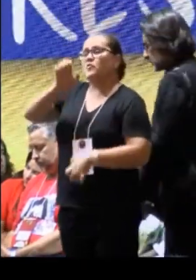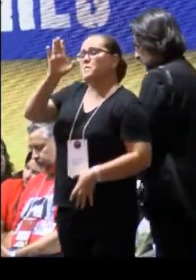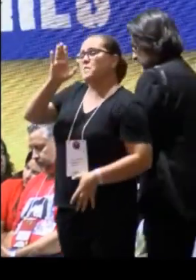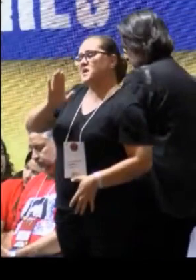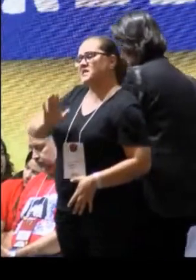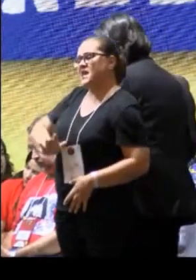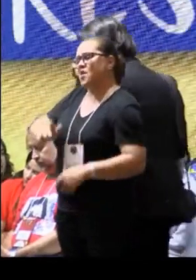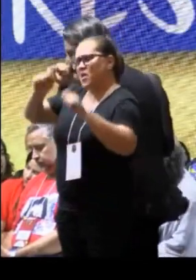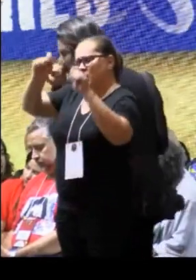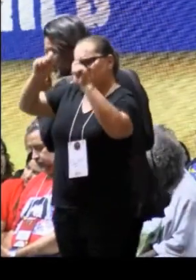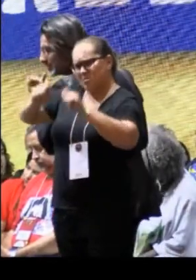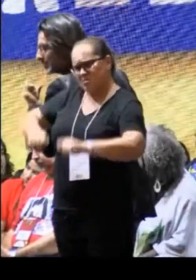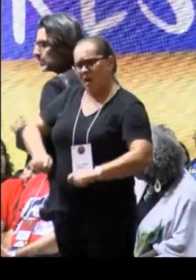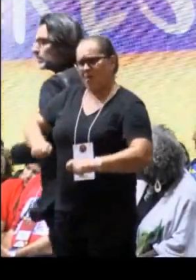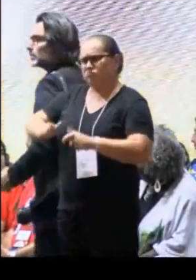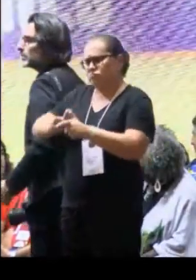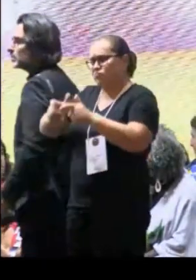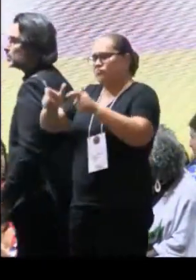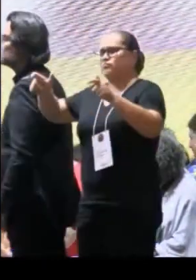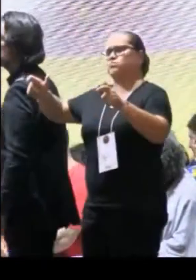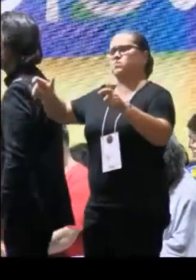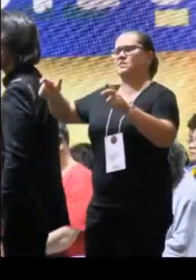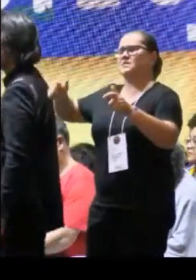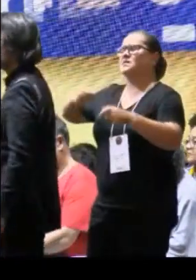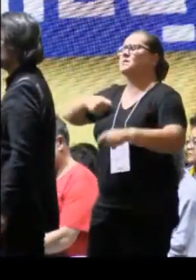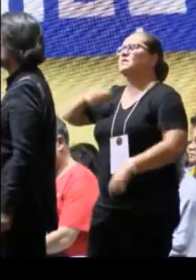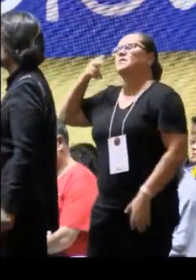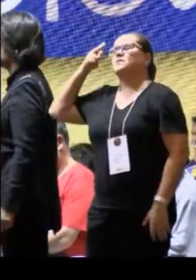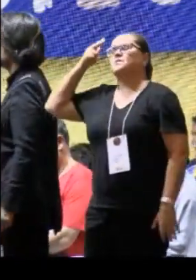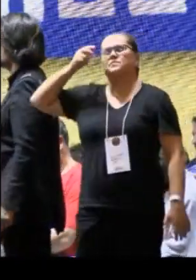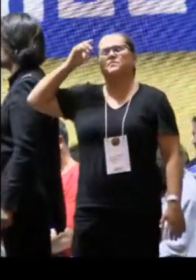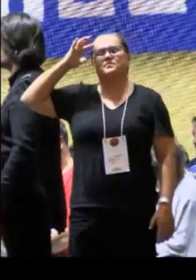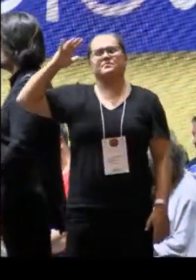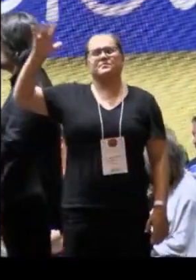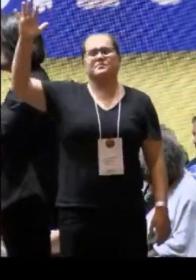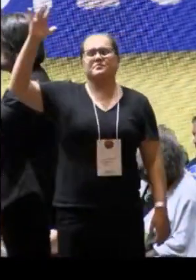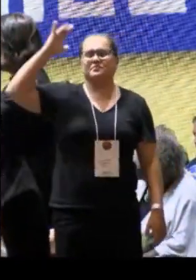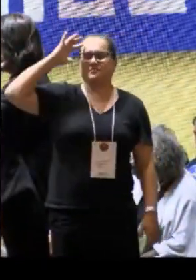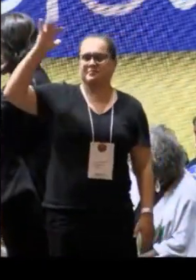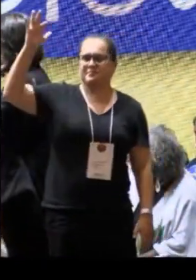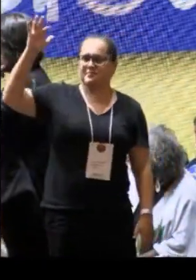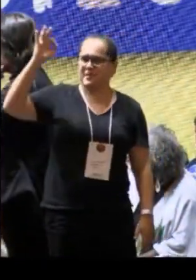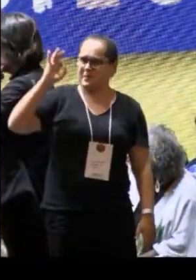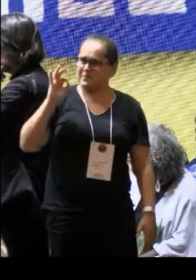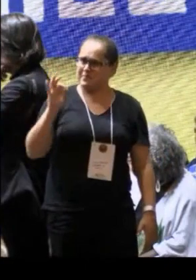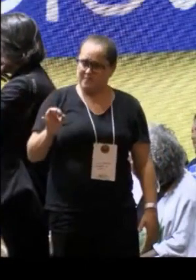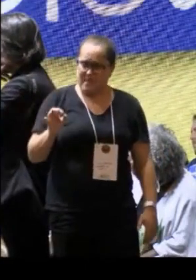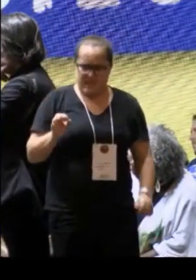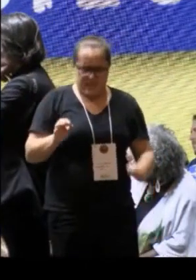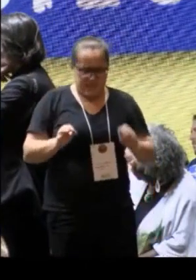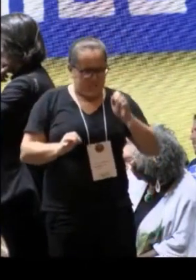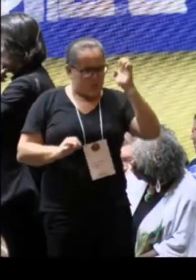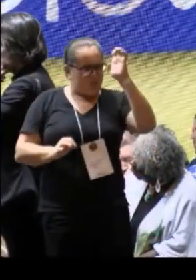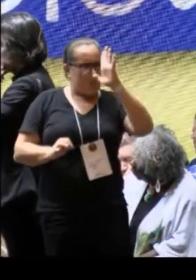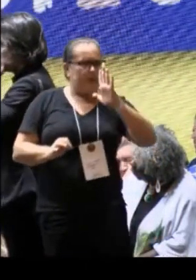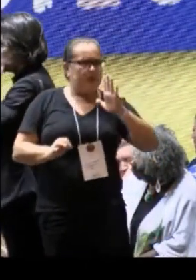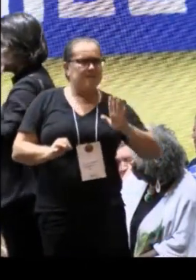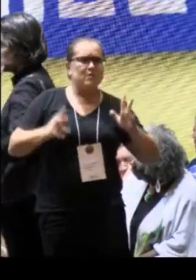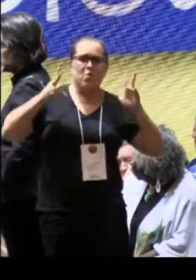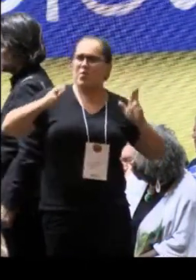uma grande nação. Sonhei com isso. Uma nação à altura dos nossos